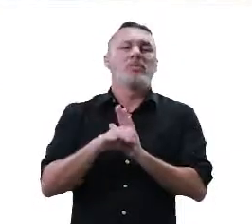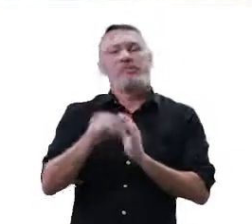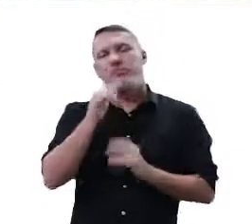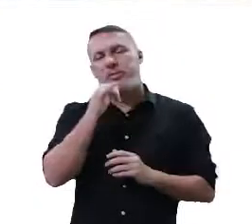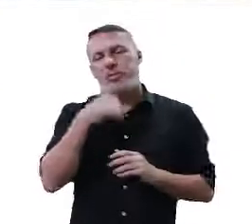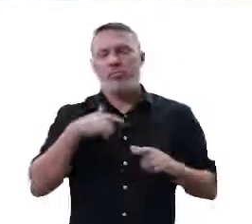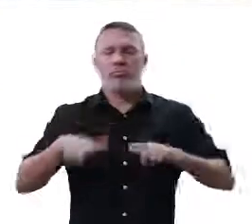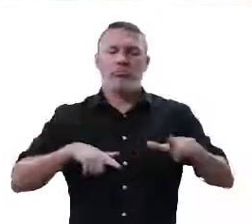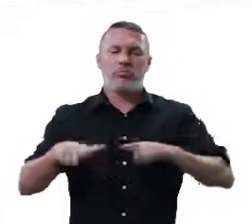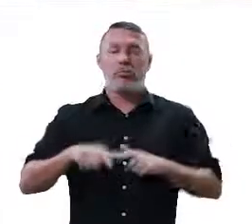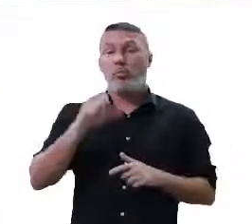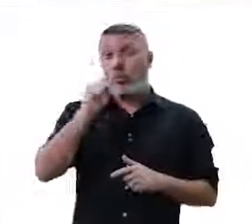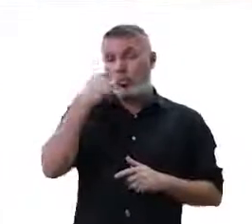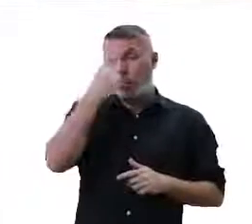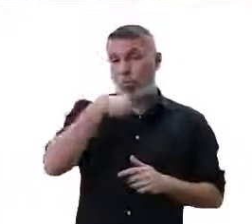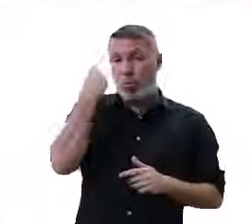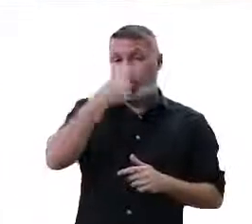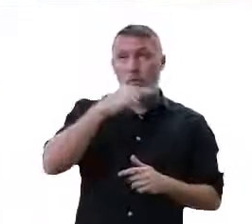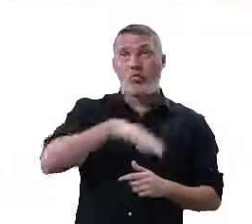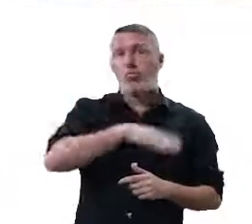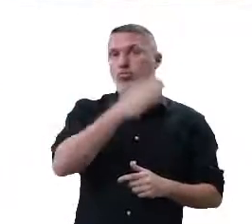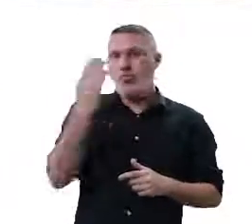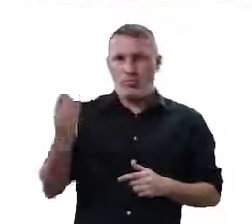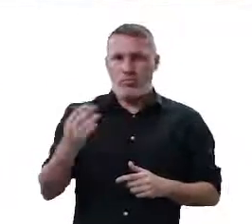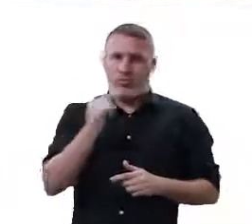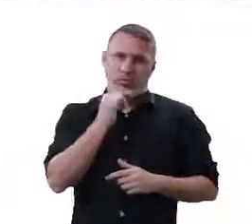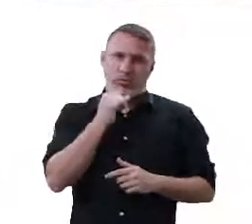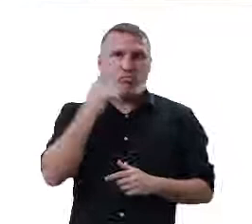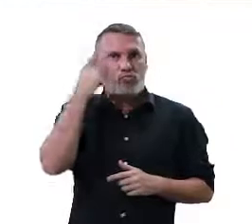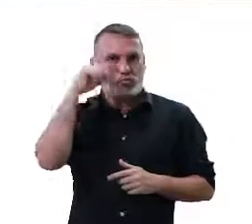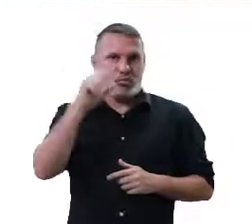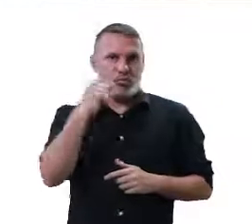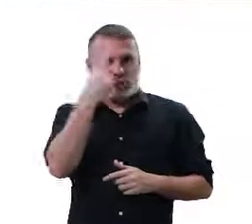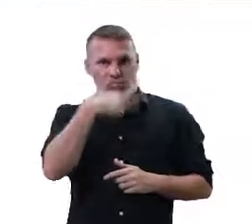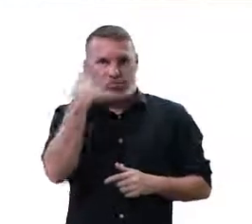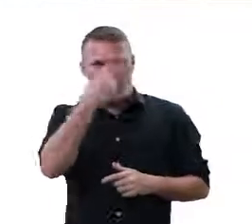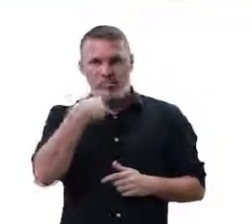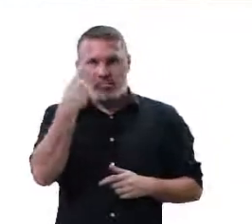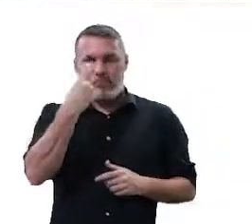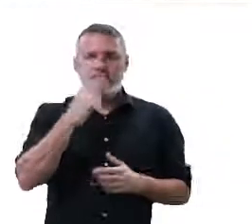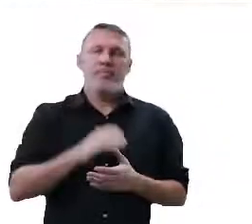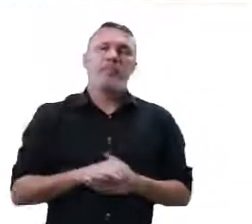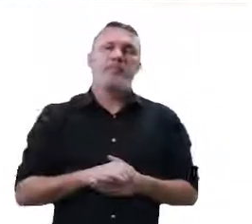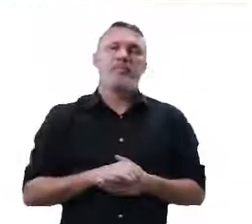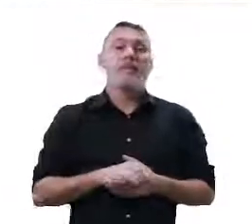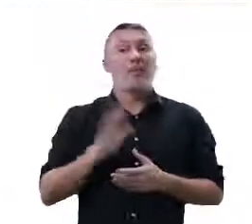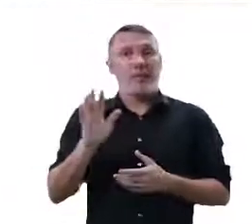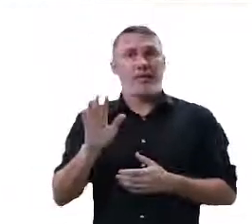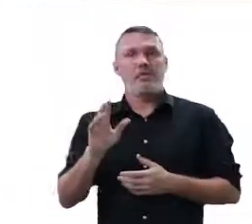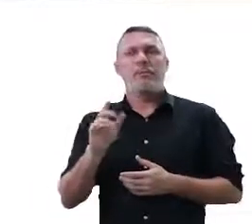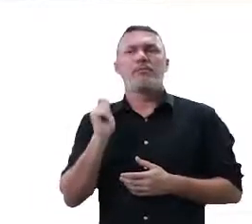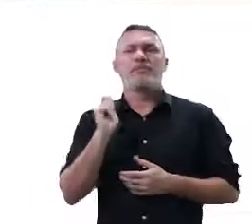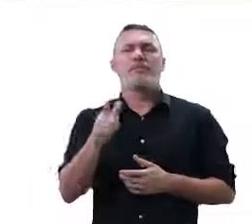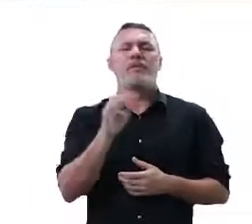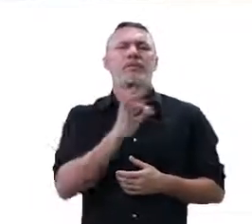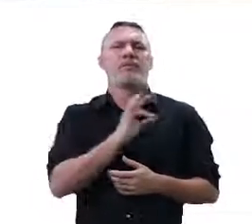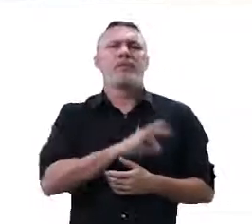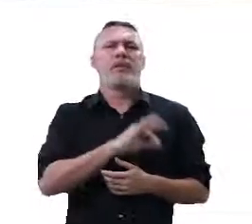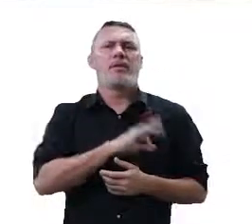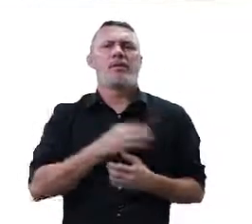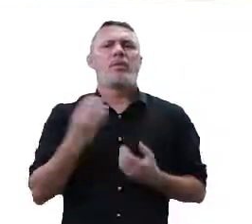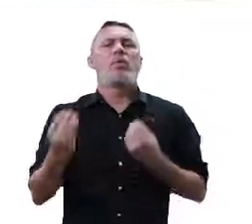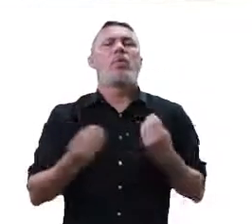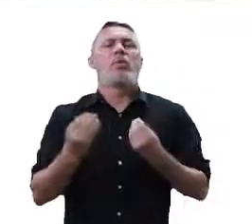por dia, só, digamos, 8 horas, né? 8 horas trabalho. Só que, para o pagamento